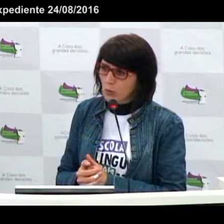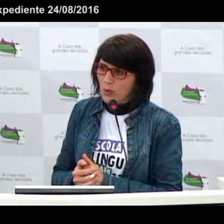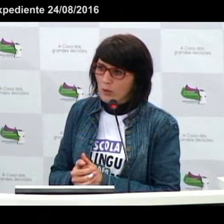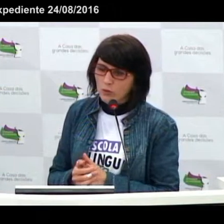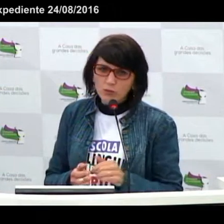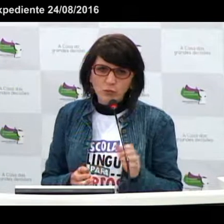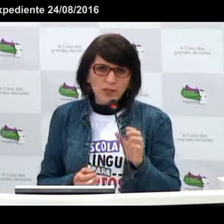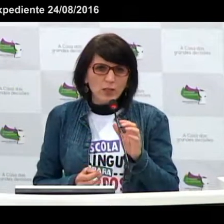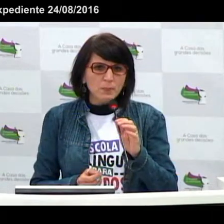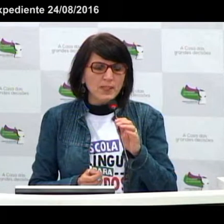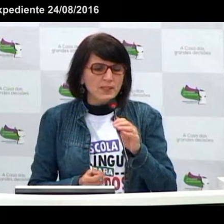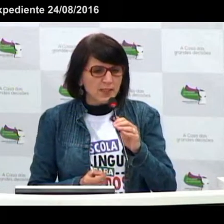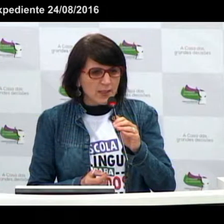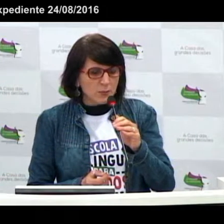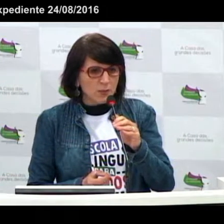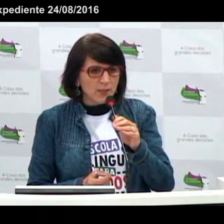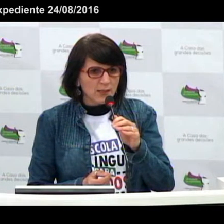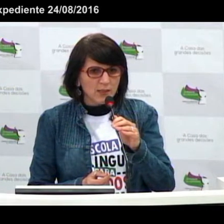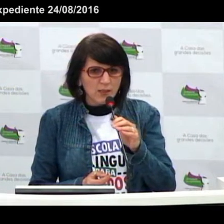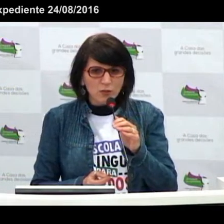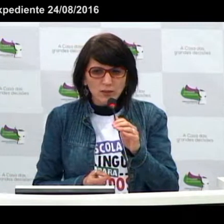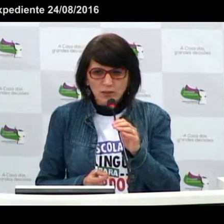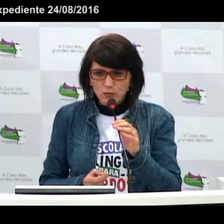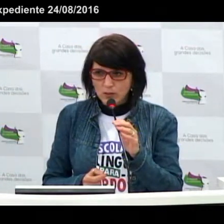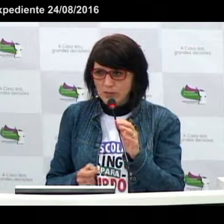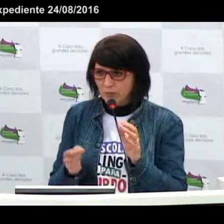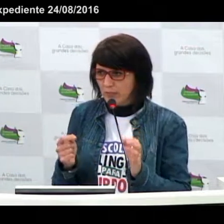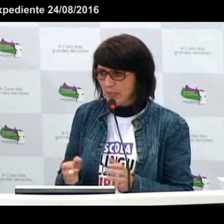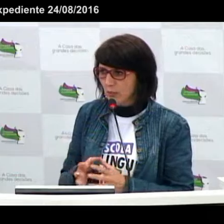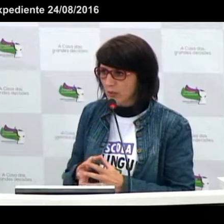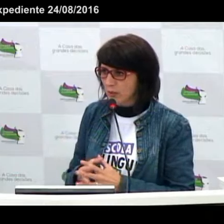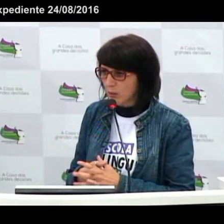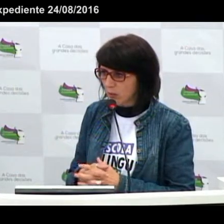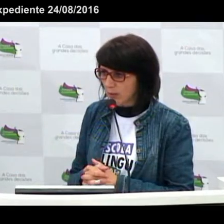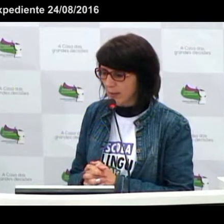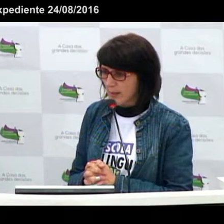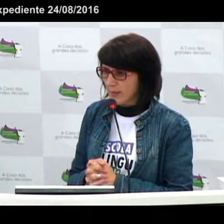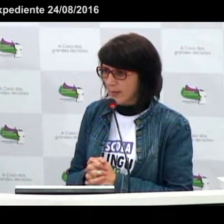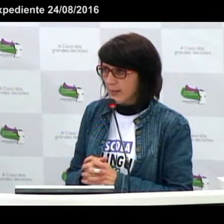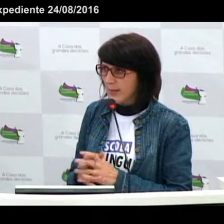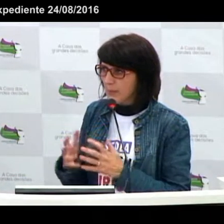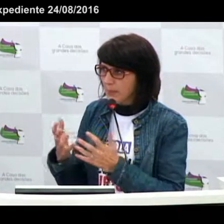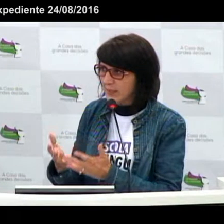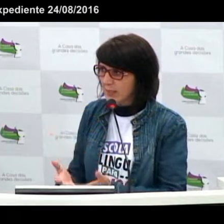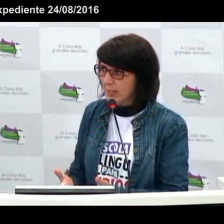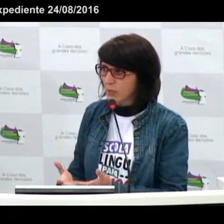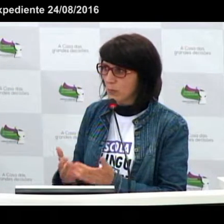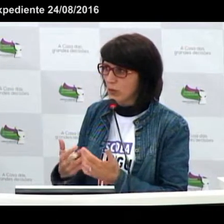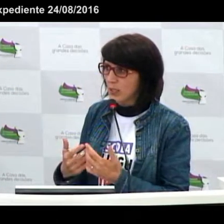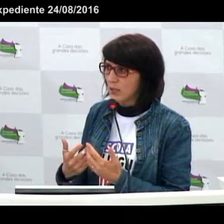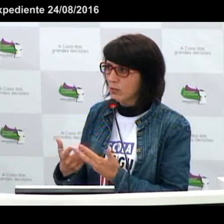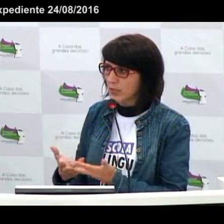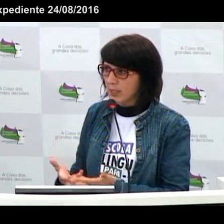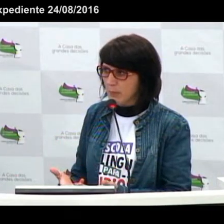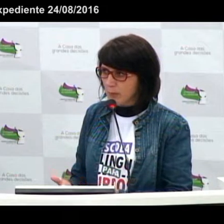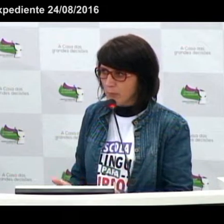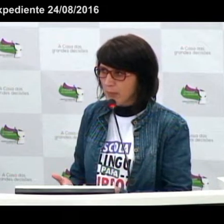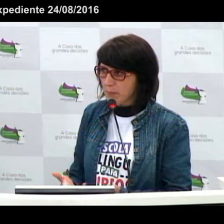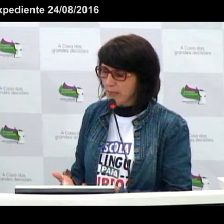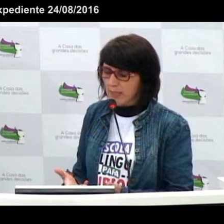núcleo qual eu tive o maior prazer de poder ser a coordenadora e ser a fundadora, de ter apresentado o projeto, de